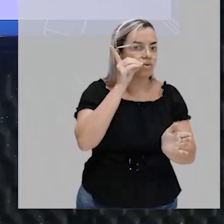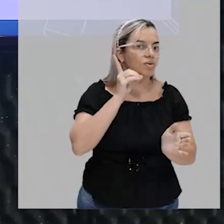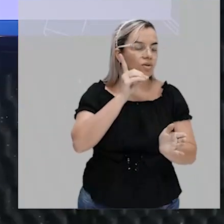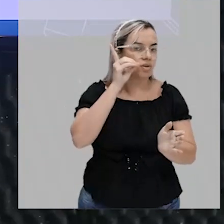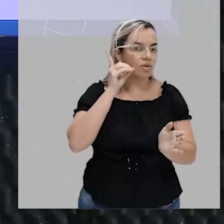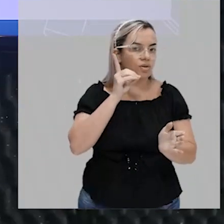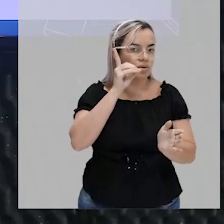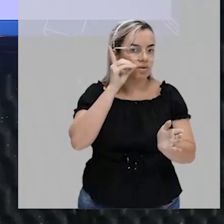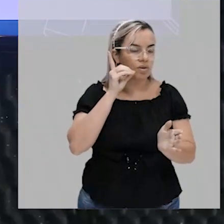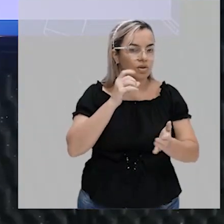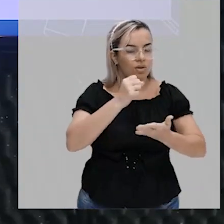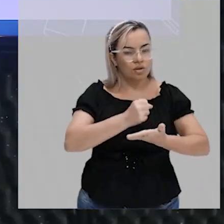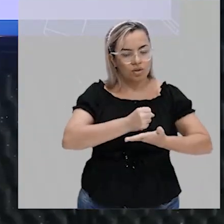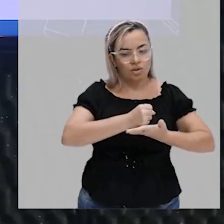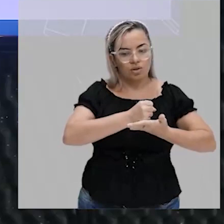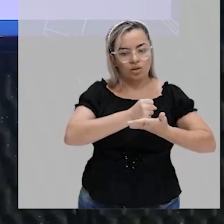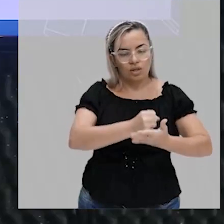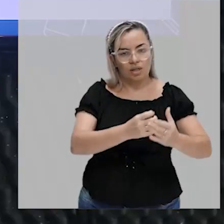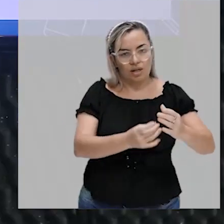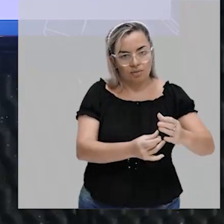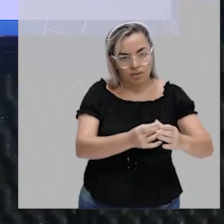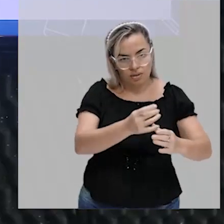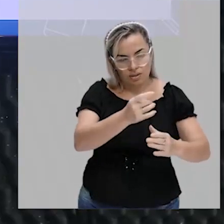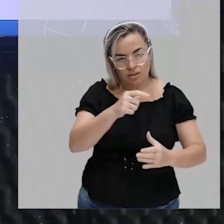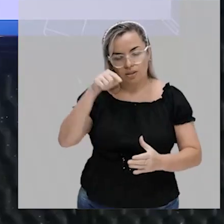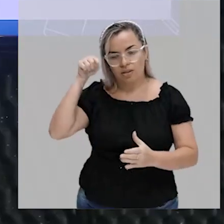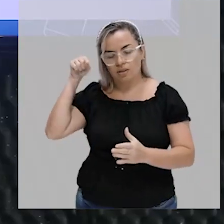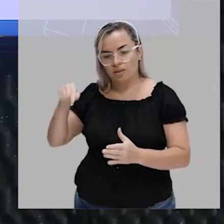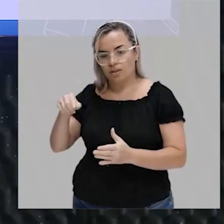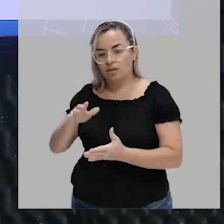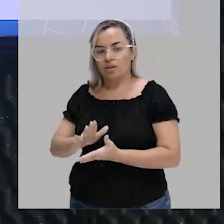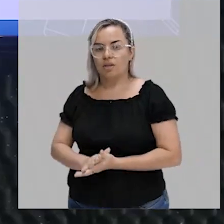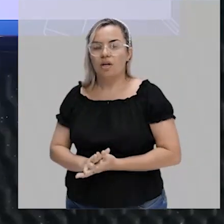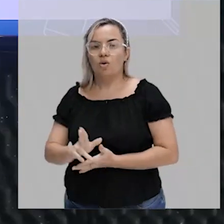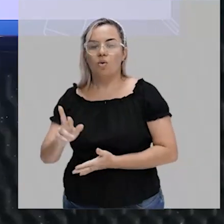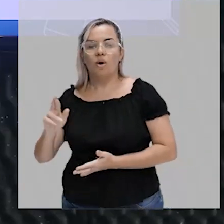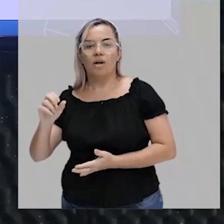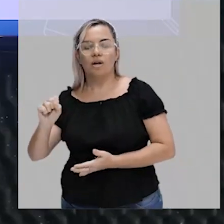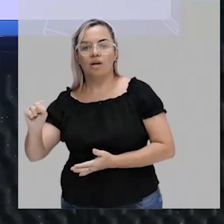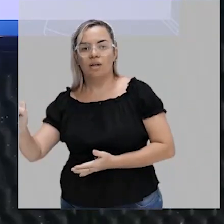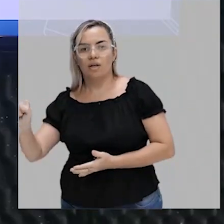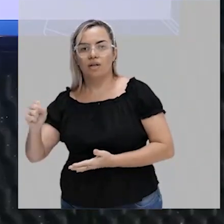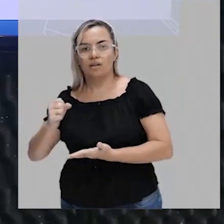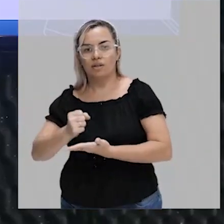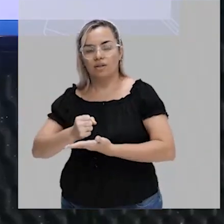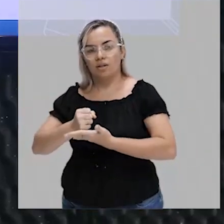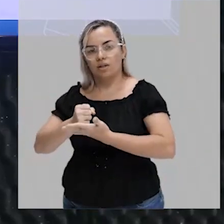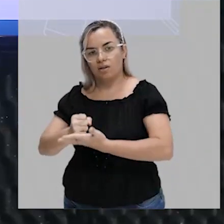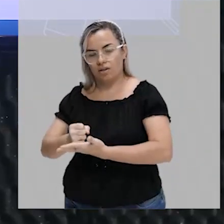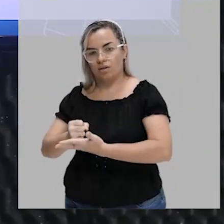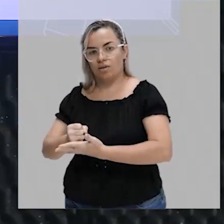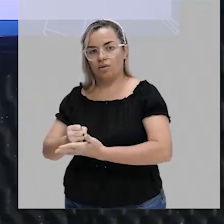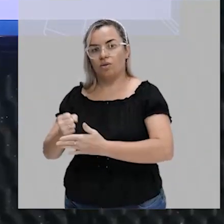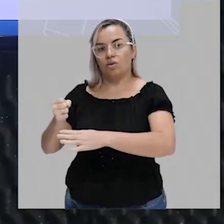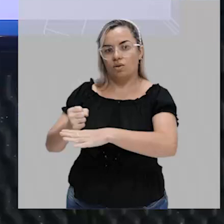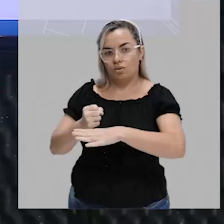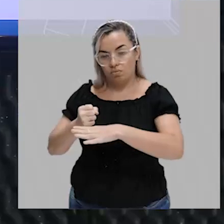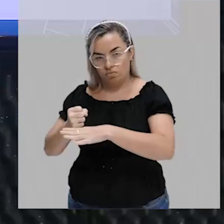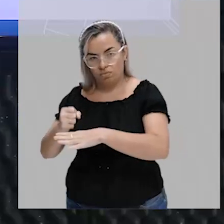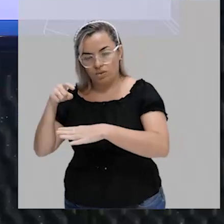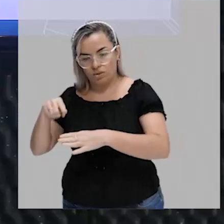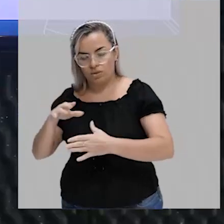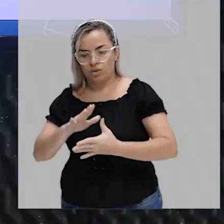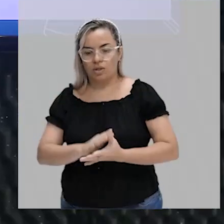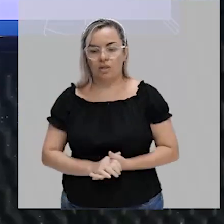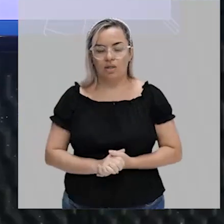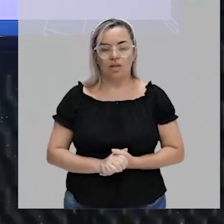Soviética, ali apoiando, o sistema socialista. Após 91, com a queda final da União Soviética, e claro, a vitória, isso